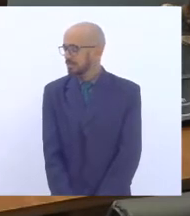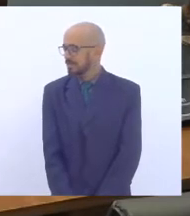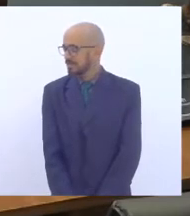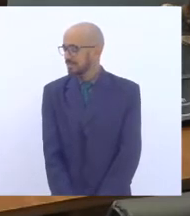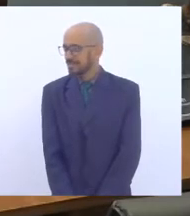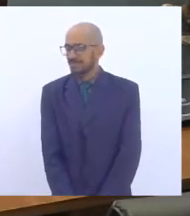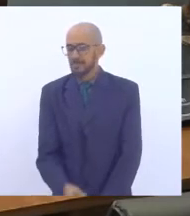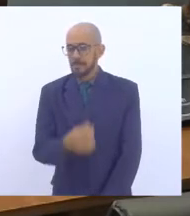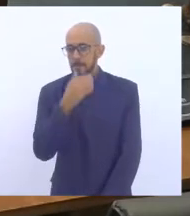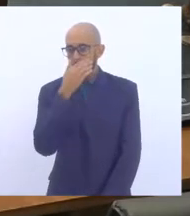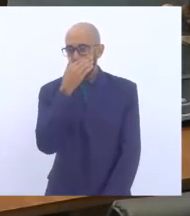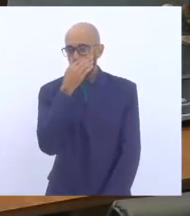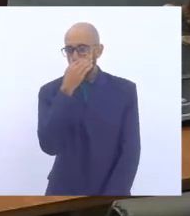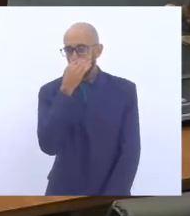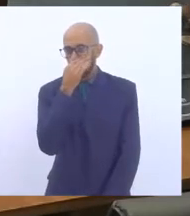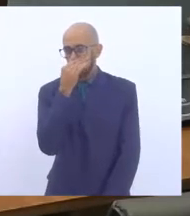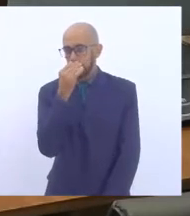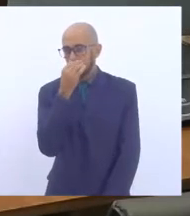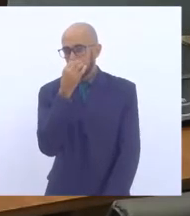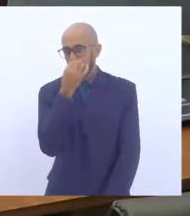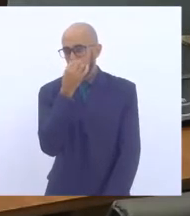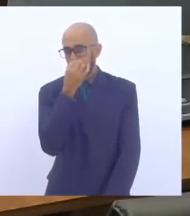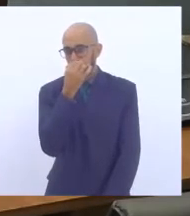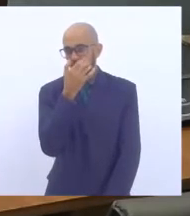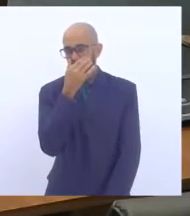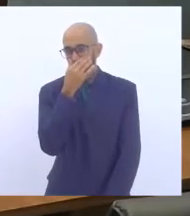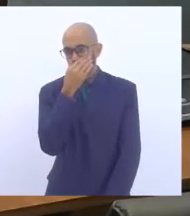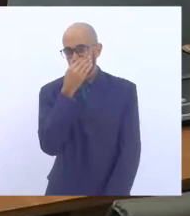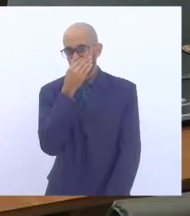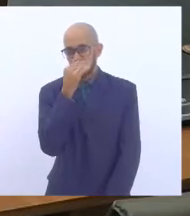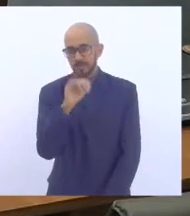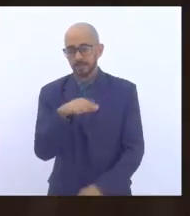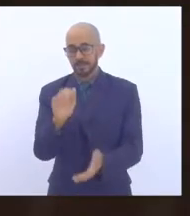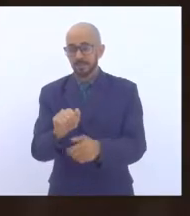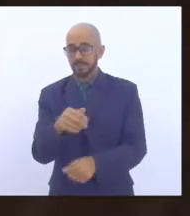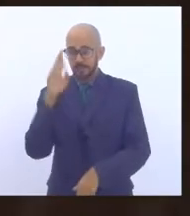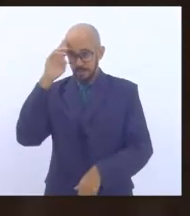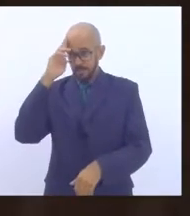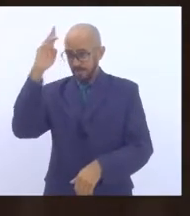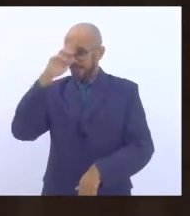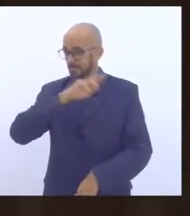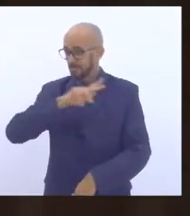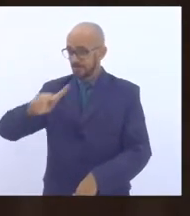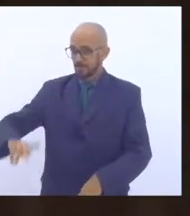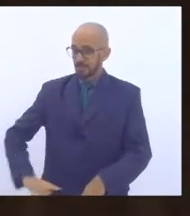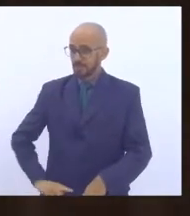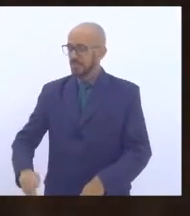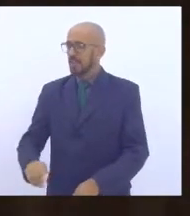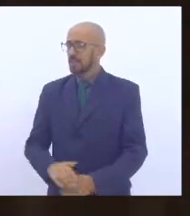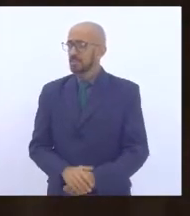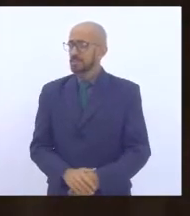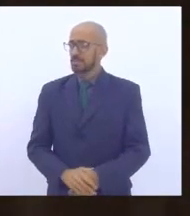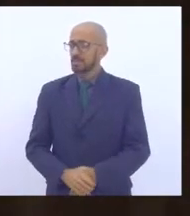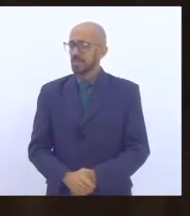E aí em shoppings R Deputado